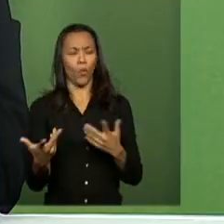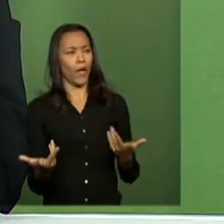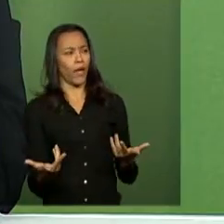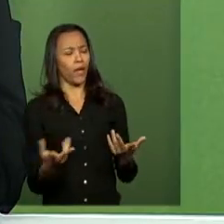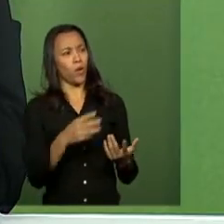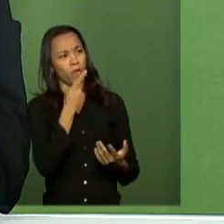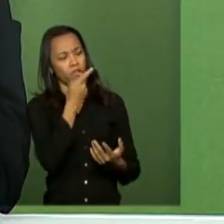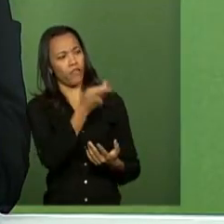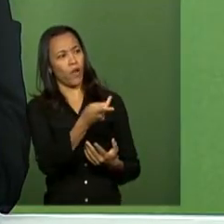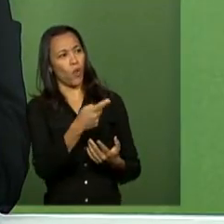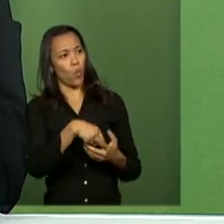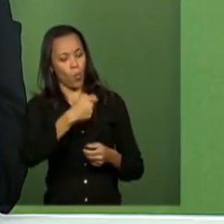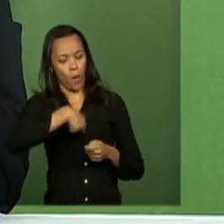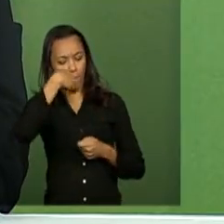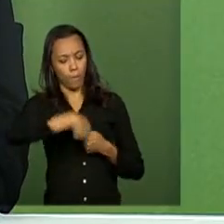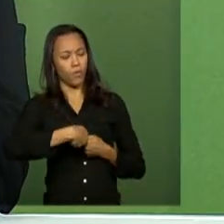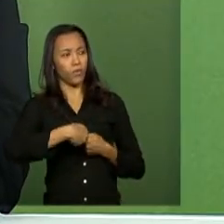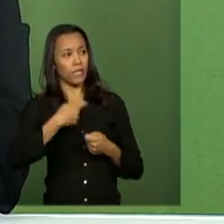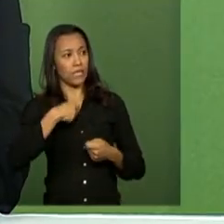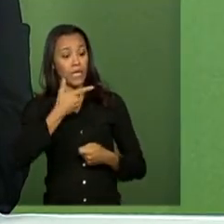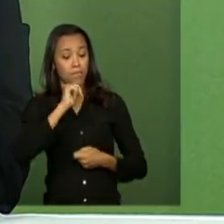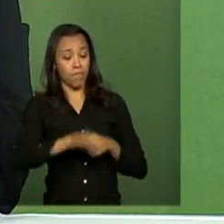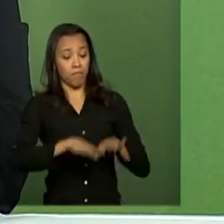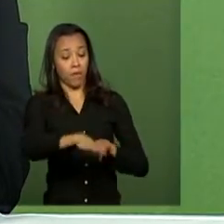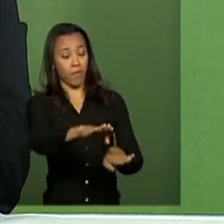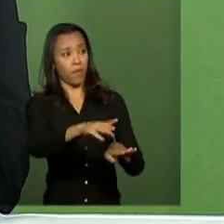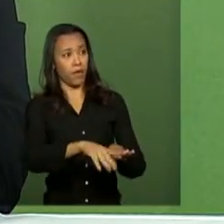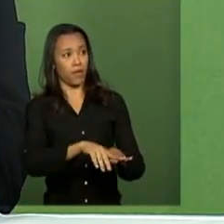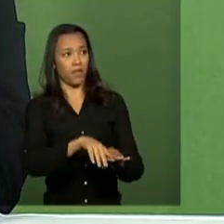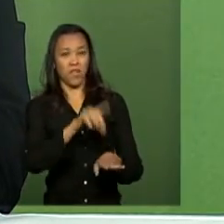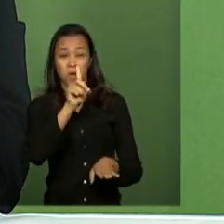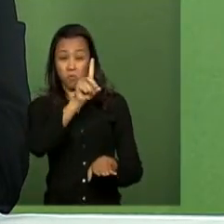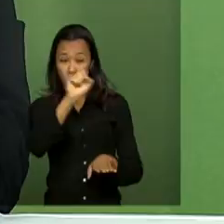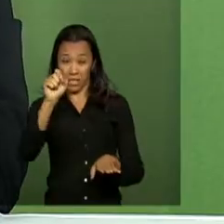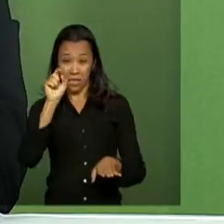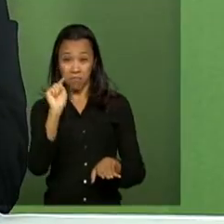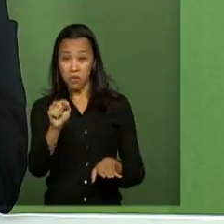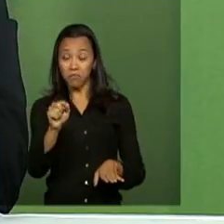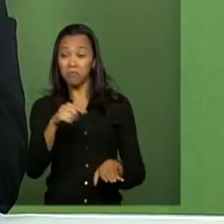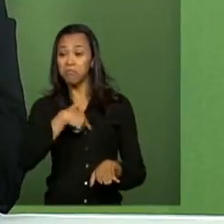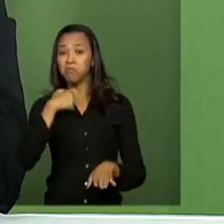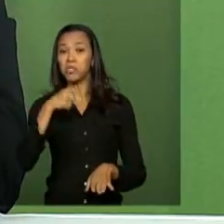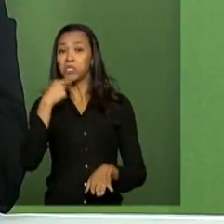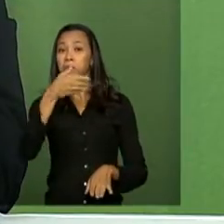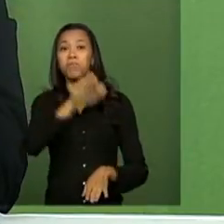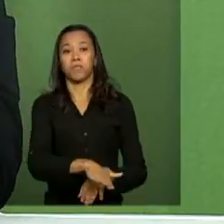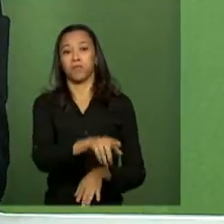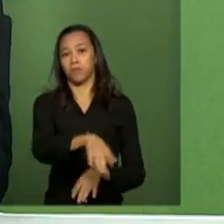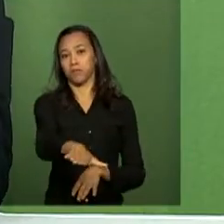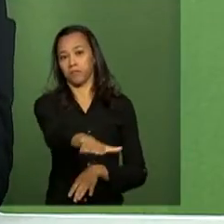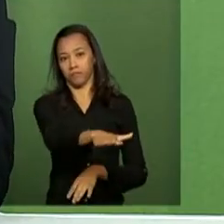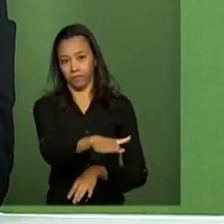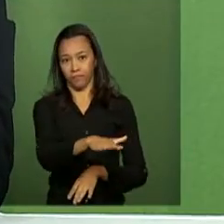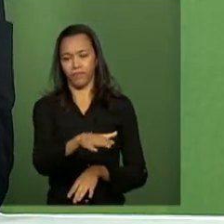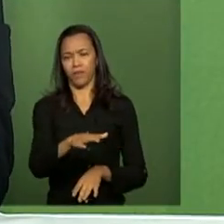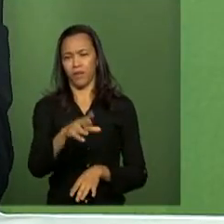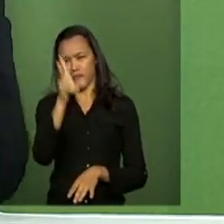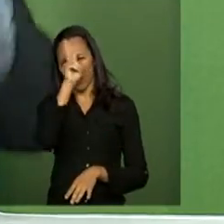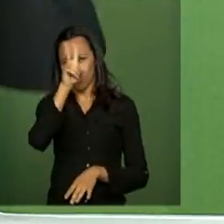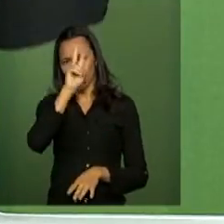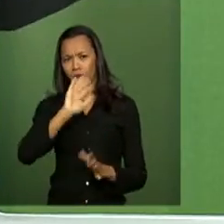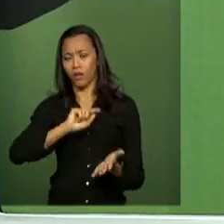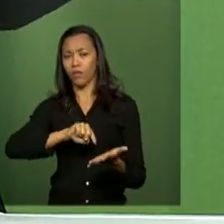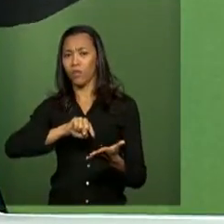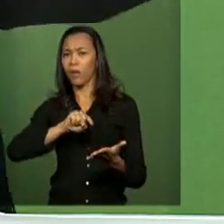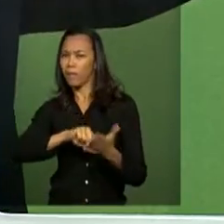remarcou uma multa nunca visto na vida é que por seis mil ninguém precisava o principal mesmo na